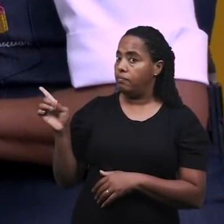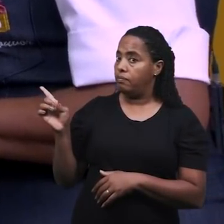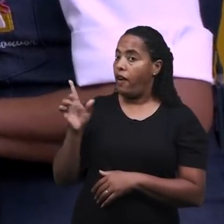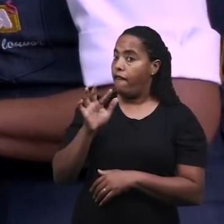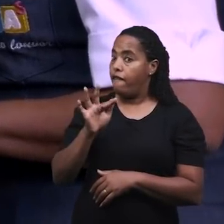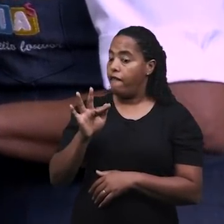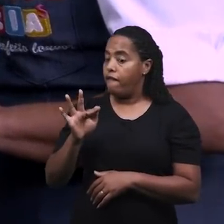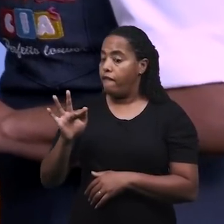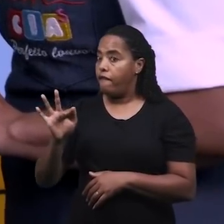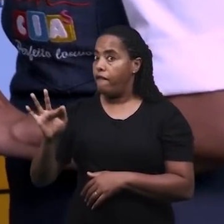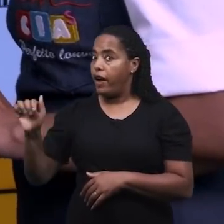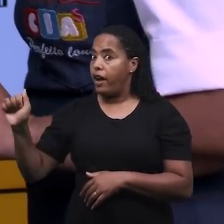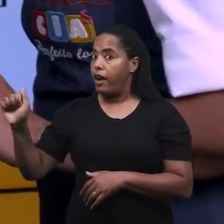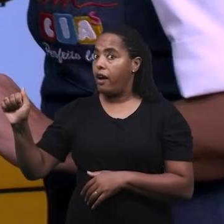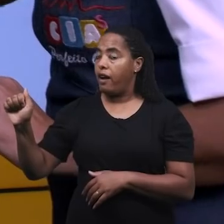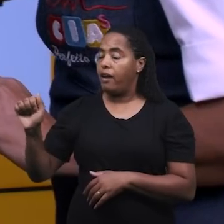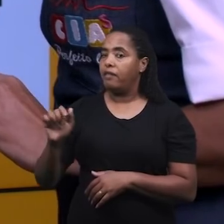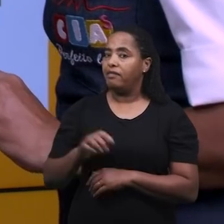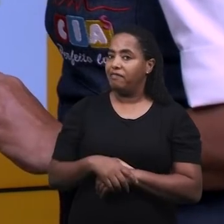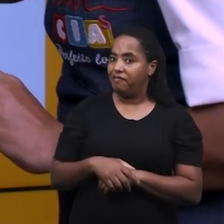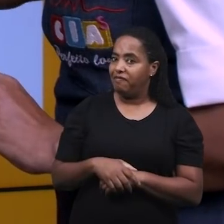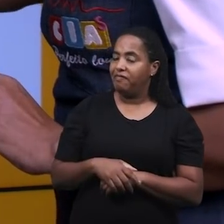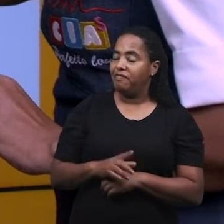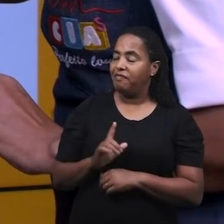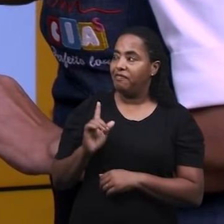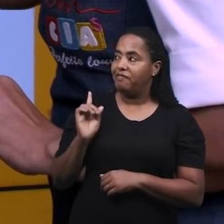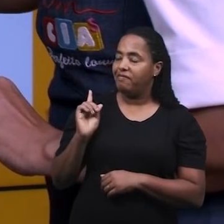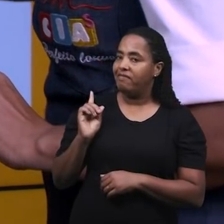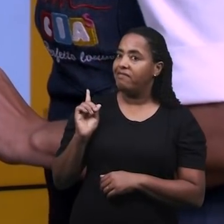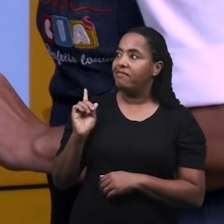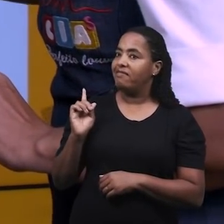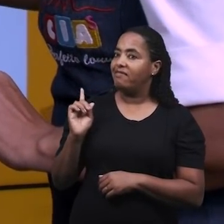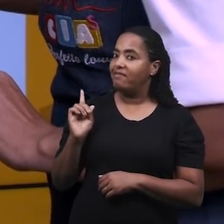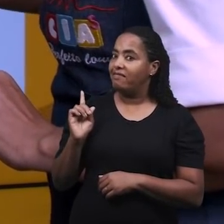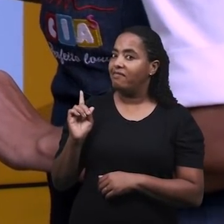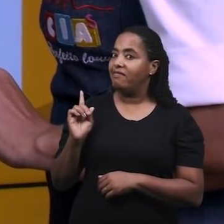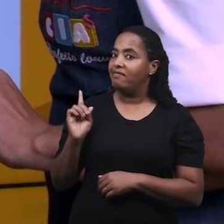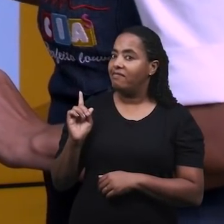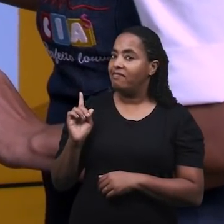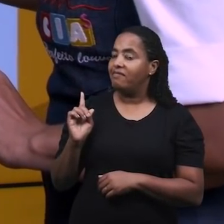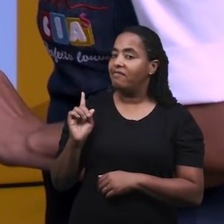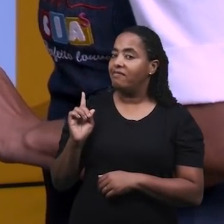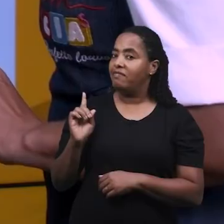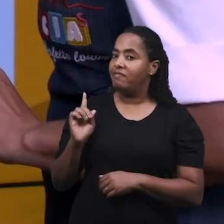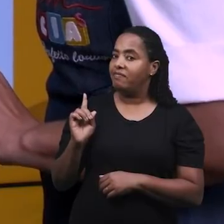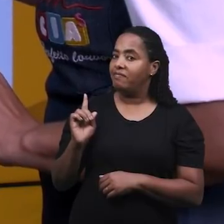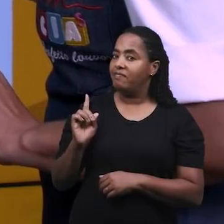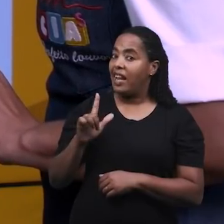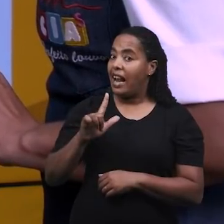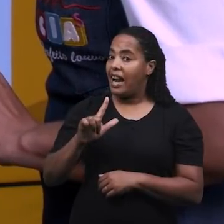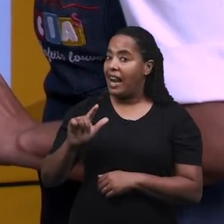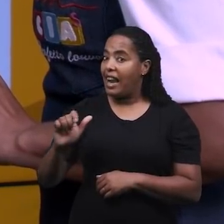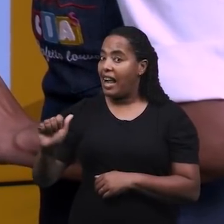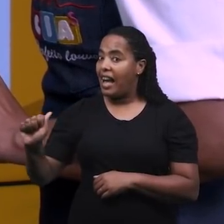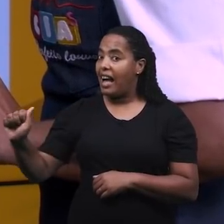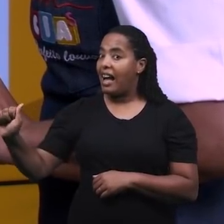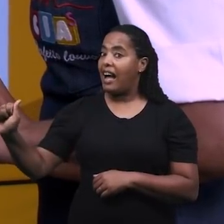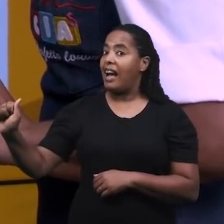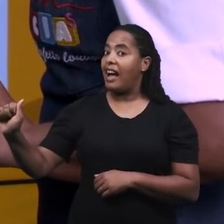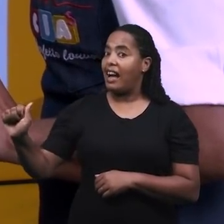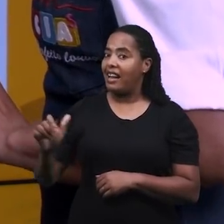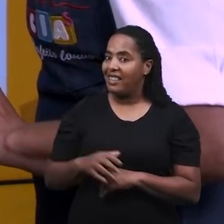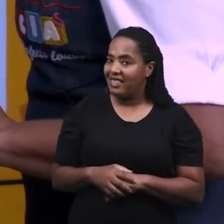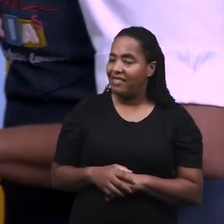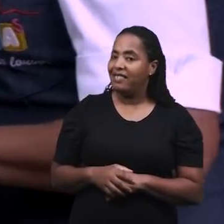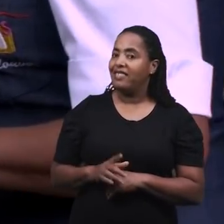dó. Dó, dó, dó, dó, dó, dó, si, si,